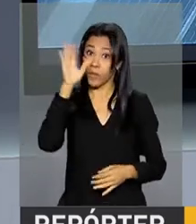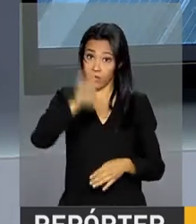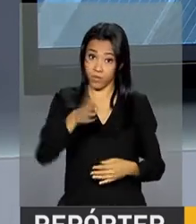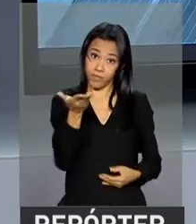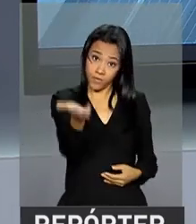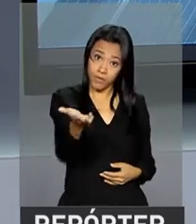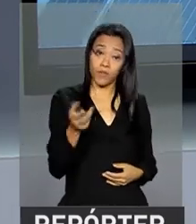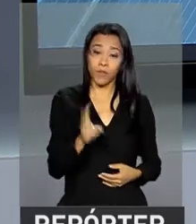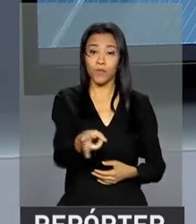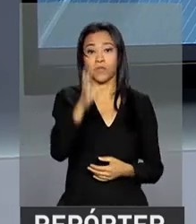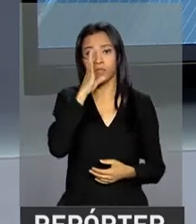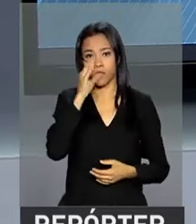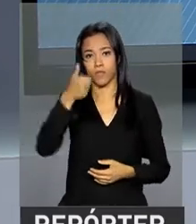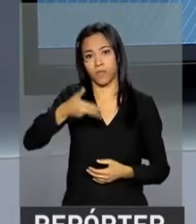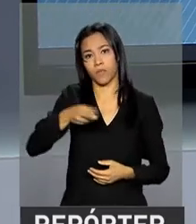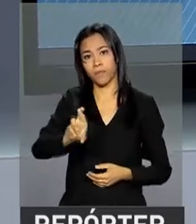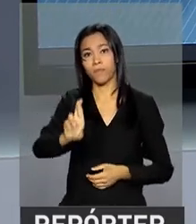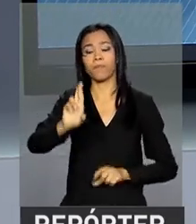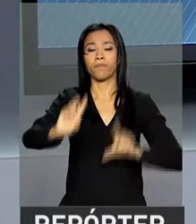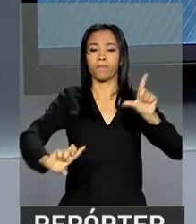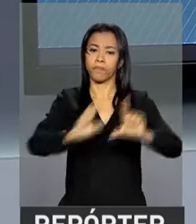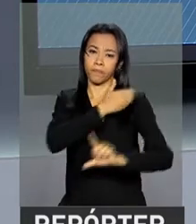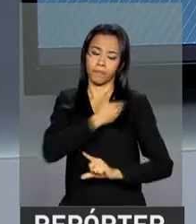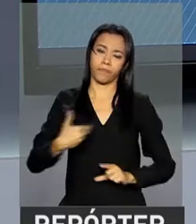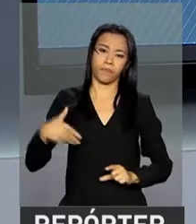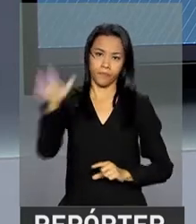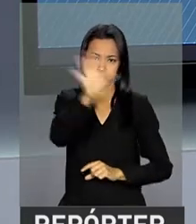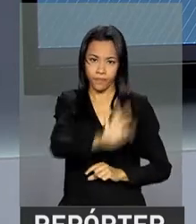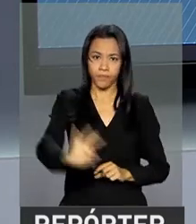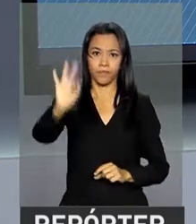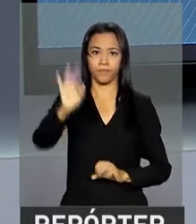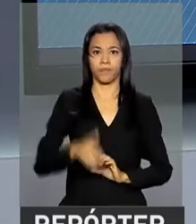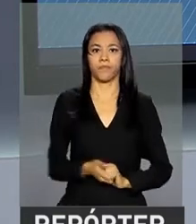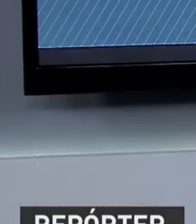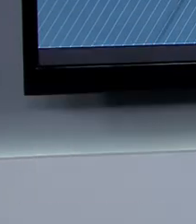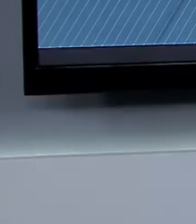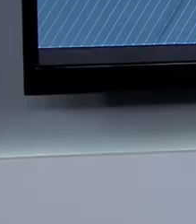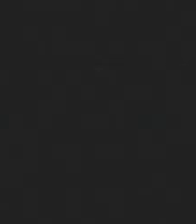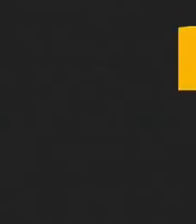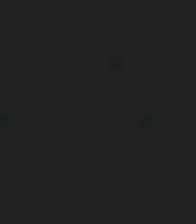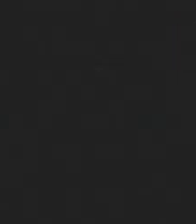tarde pra você e continue com a gente aqui na nbr a tv do governo federal